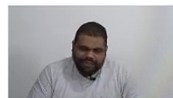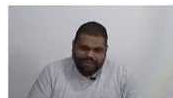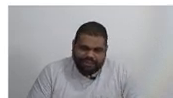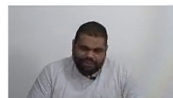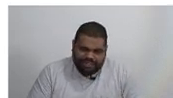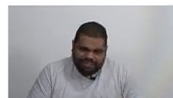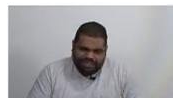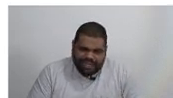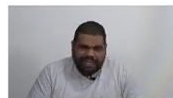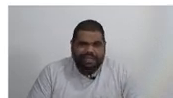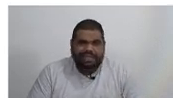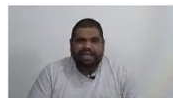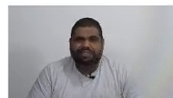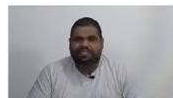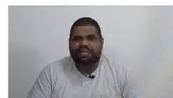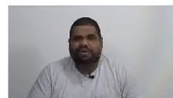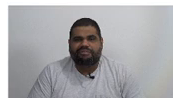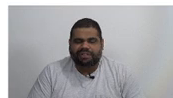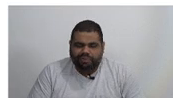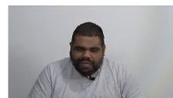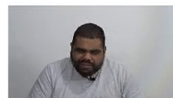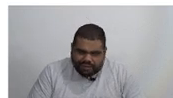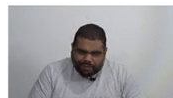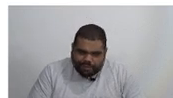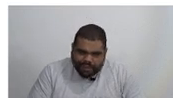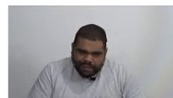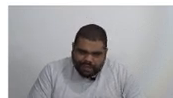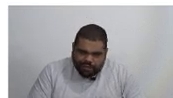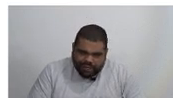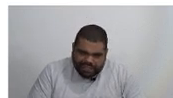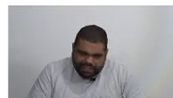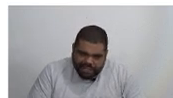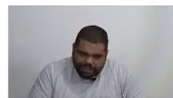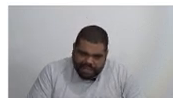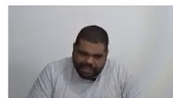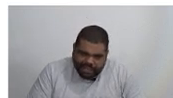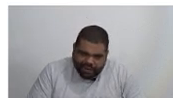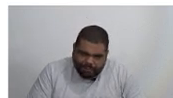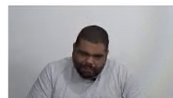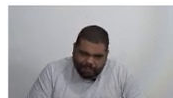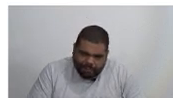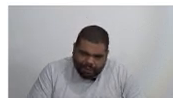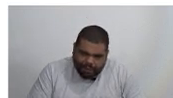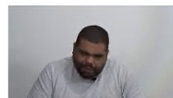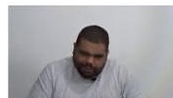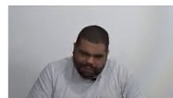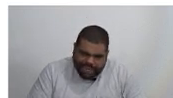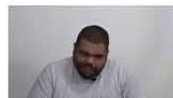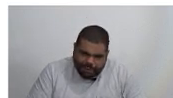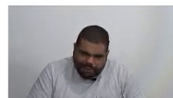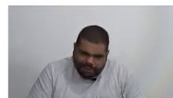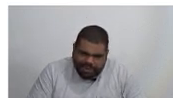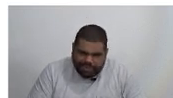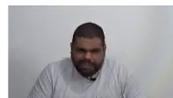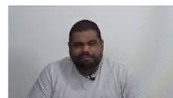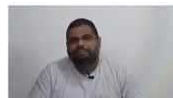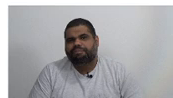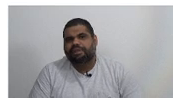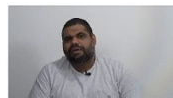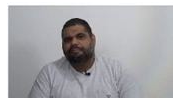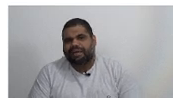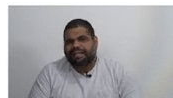fatorada. Você tem que estar em dia com a fatoração. Eu vou até te ajudar aqui, ó. Ó, eu vou até desmembrar